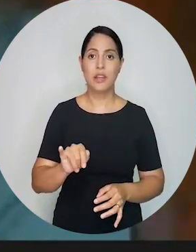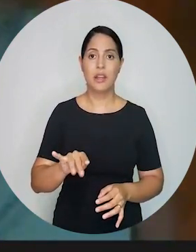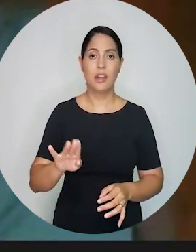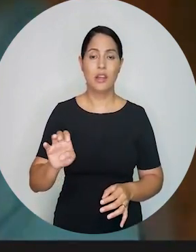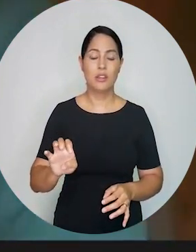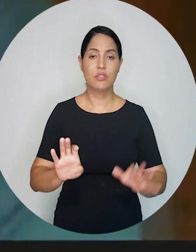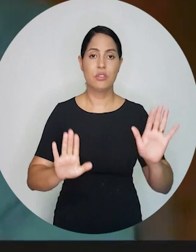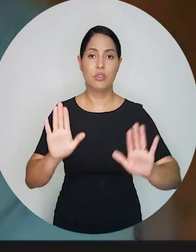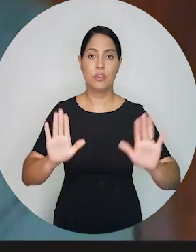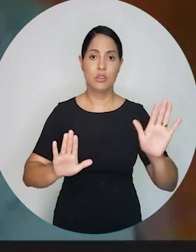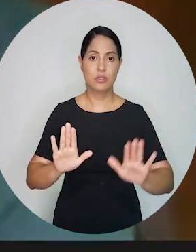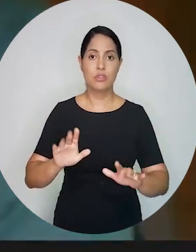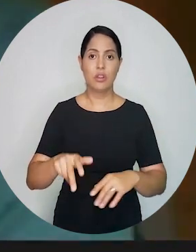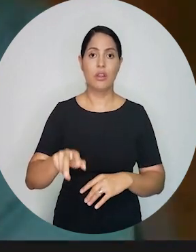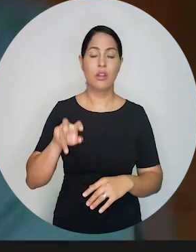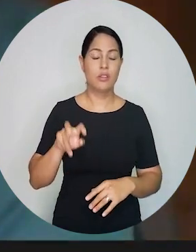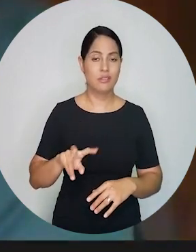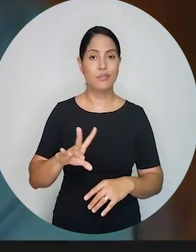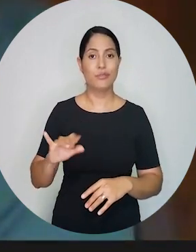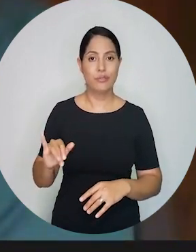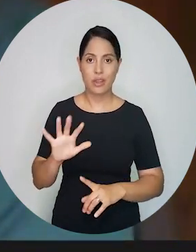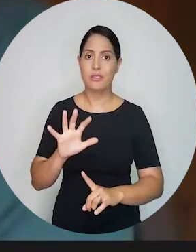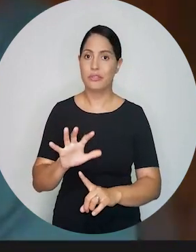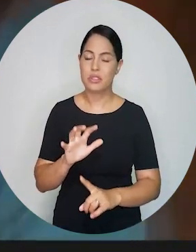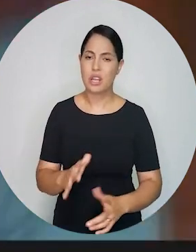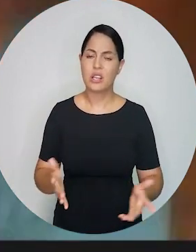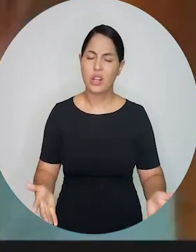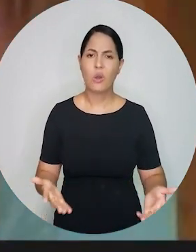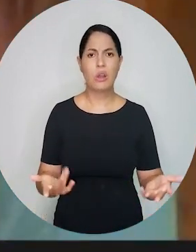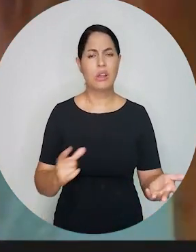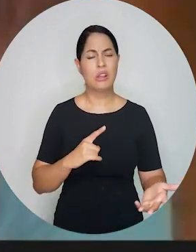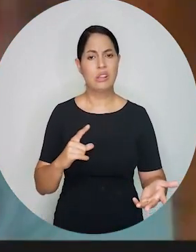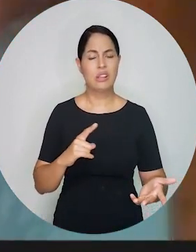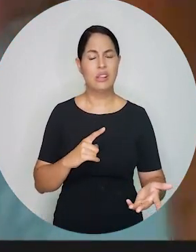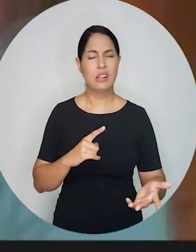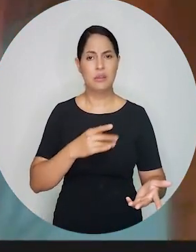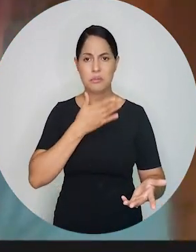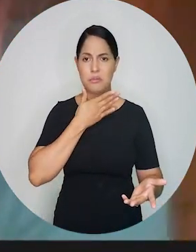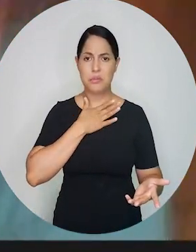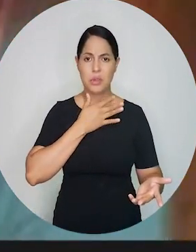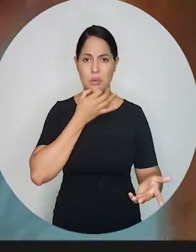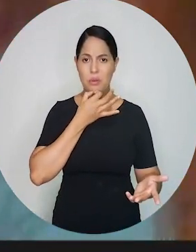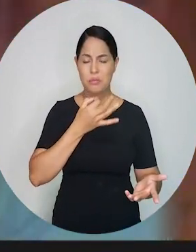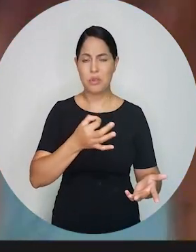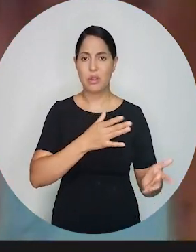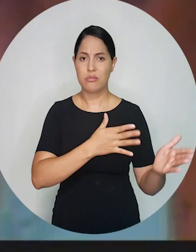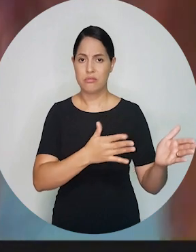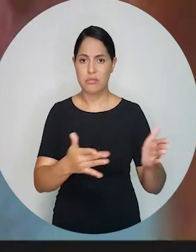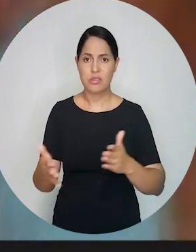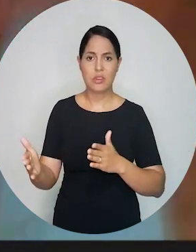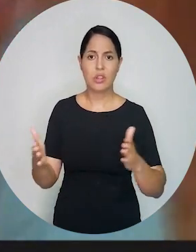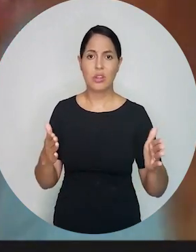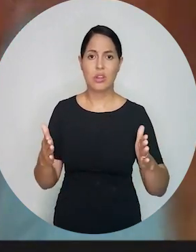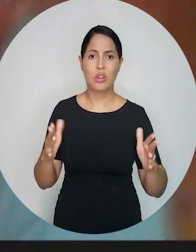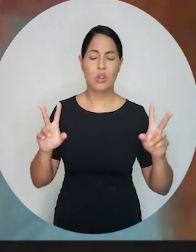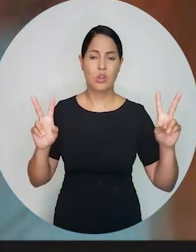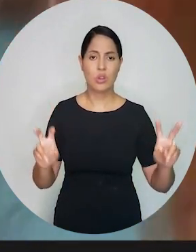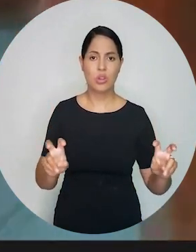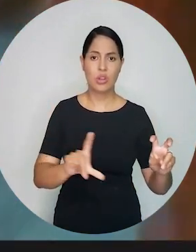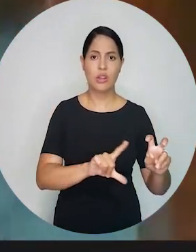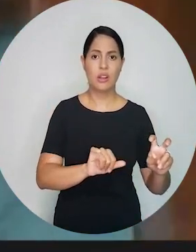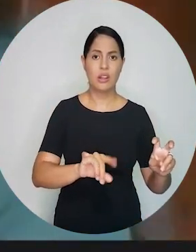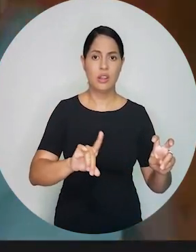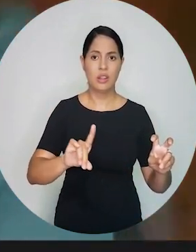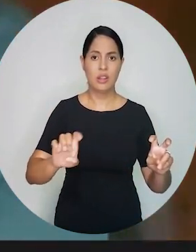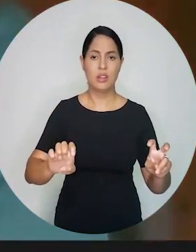essas alterações vão afetar a inelegibilidade. Eu acho que essas alterações eram mais do que necessárias, acho que já